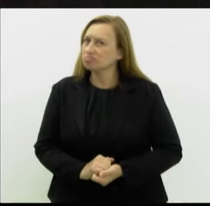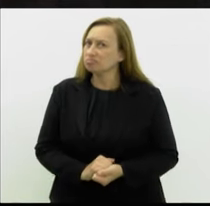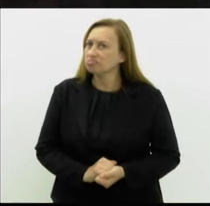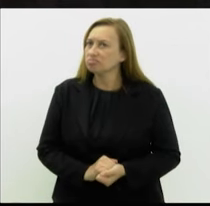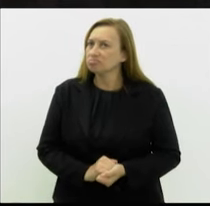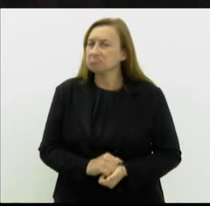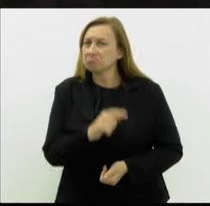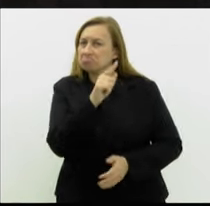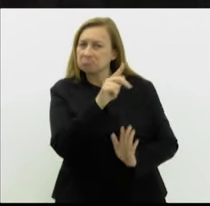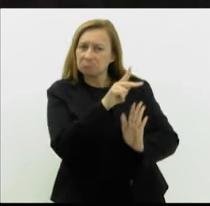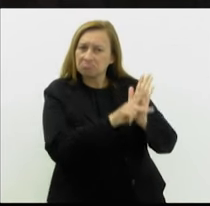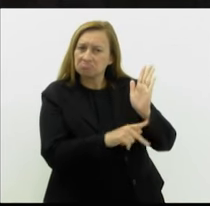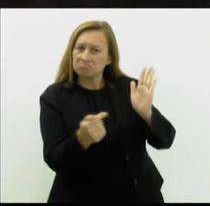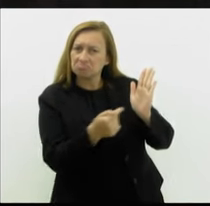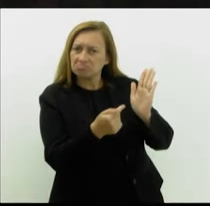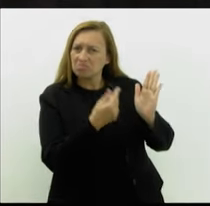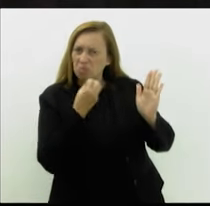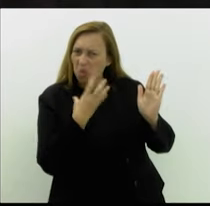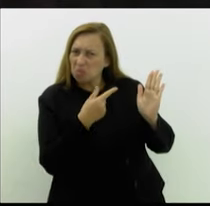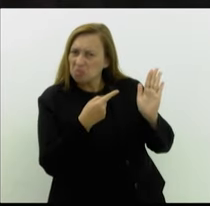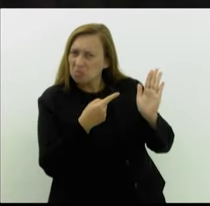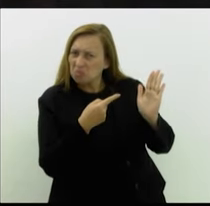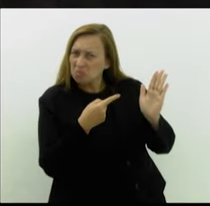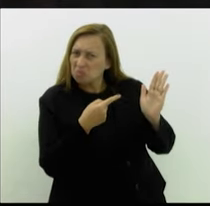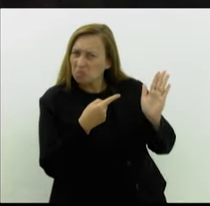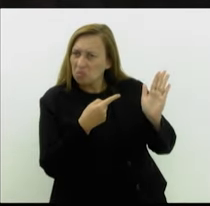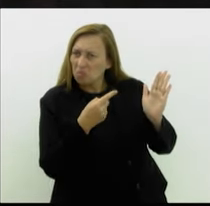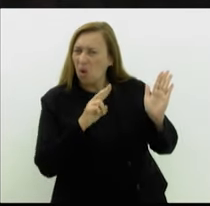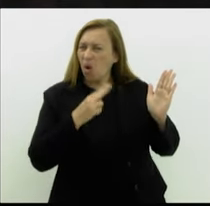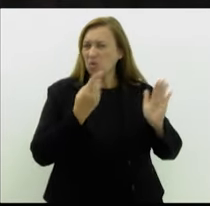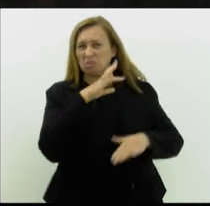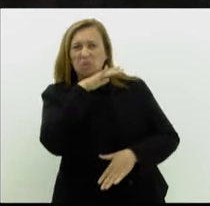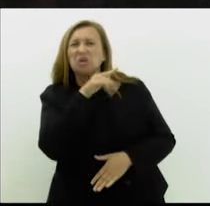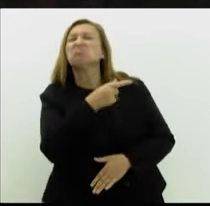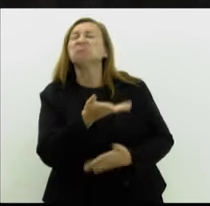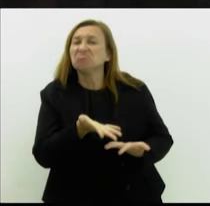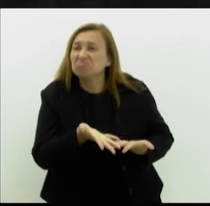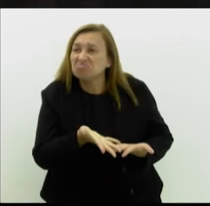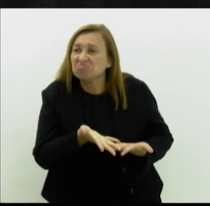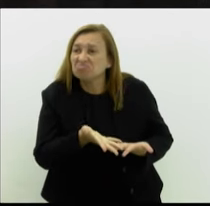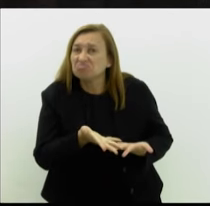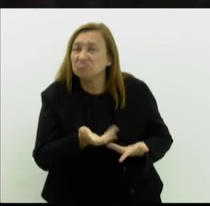Este projeto é bom ou é ruim?